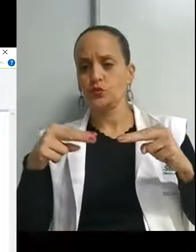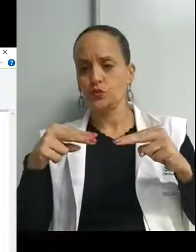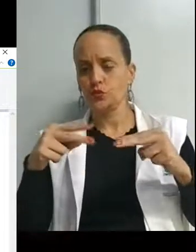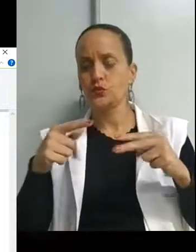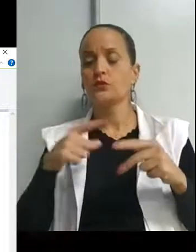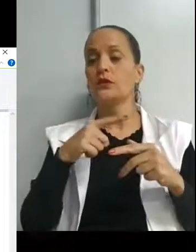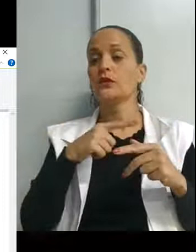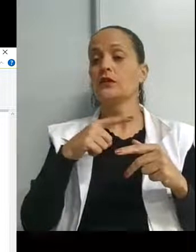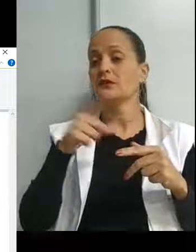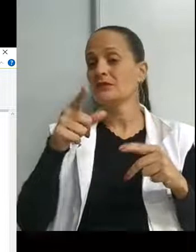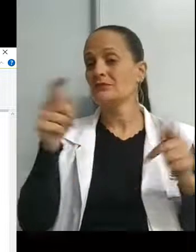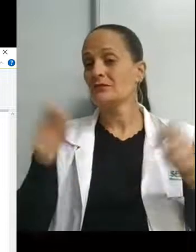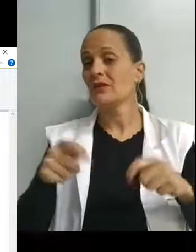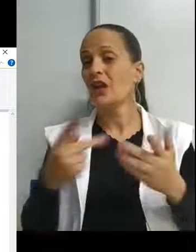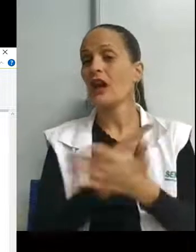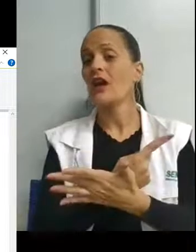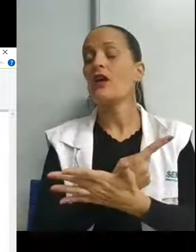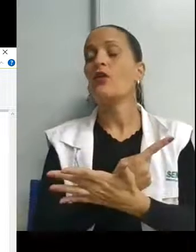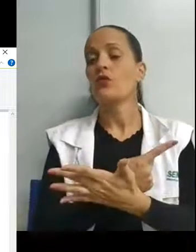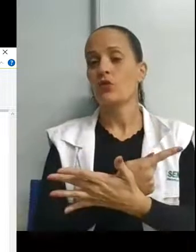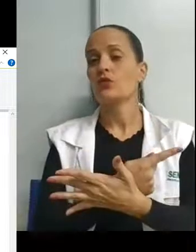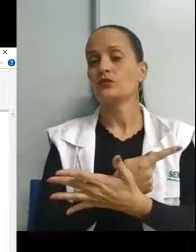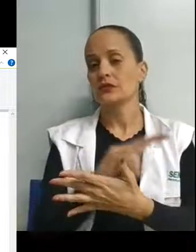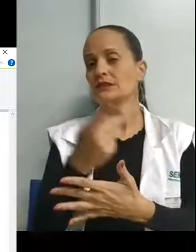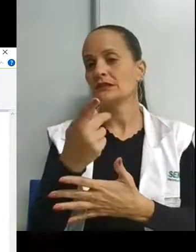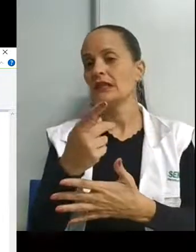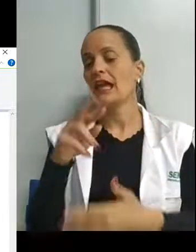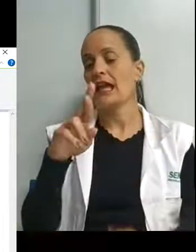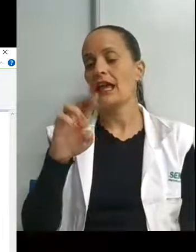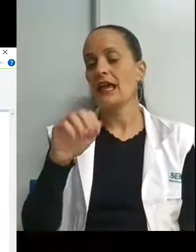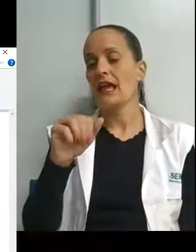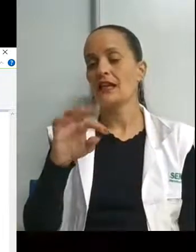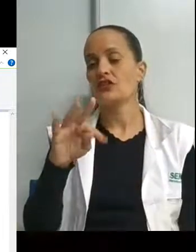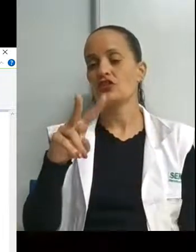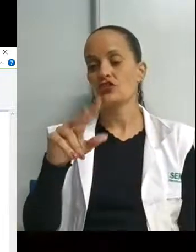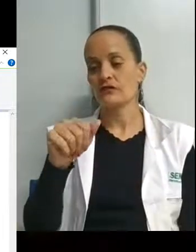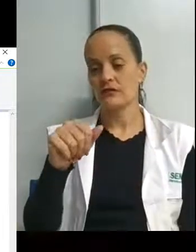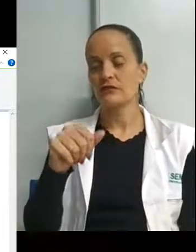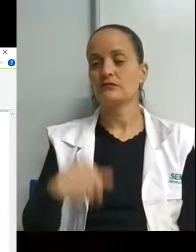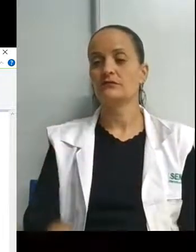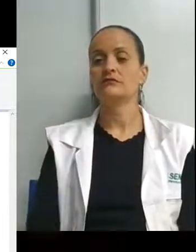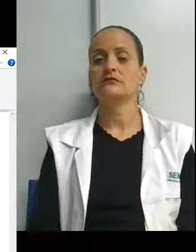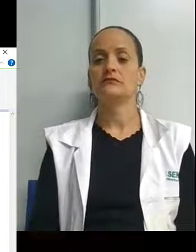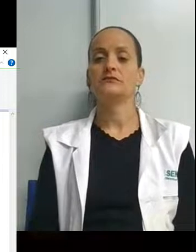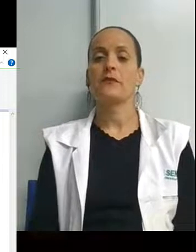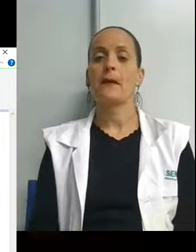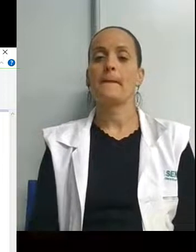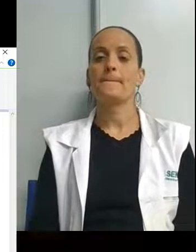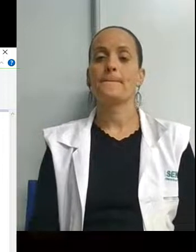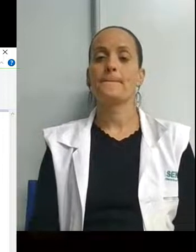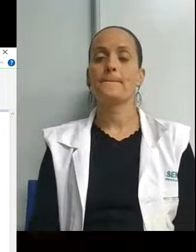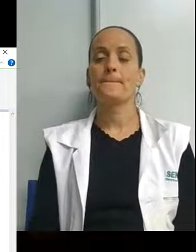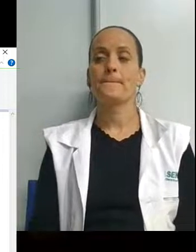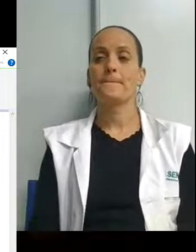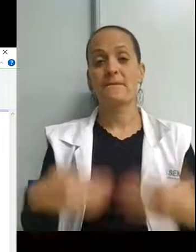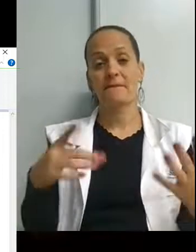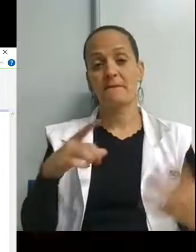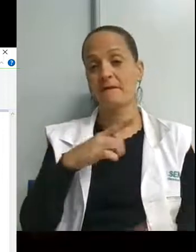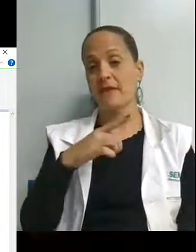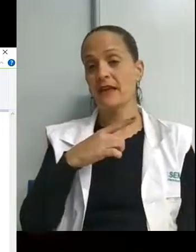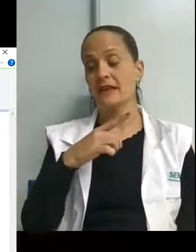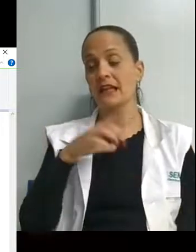são as definições, só para a gente poder entender essa unidade aqui, certo? E aí tem a questão do fator de potência, né? Não sei se alguém de vocês